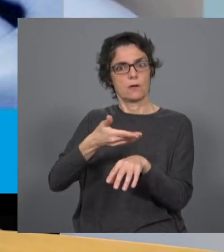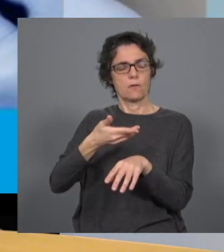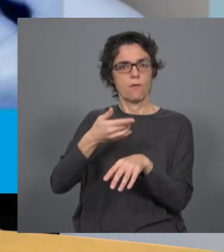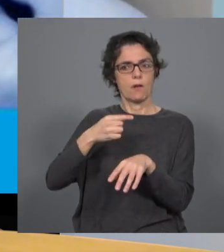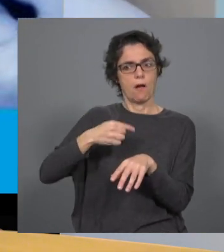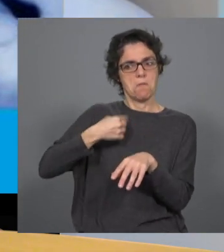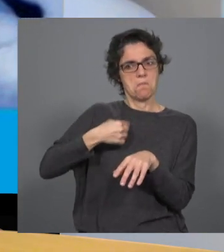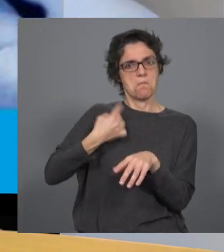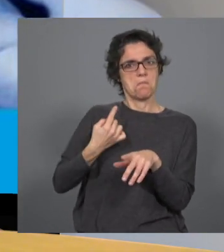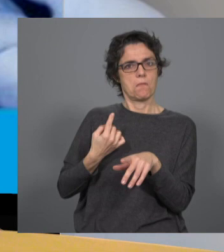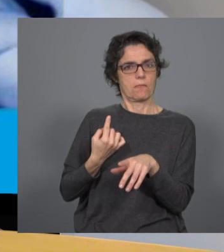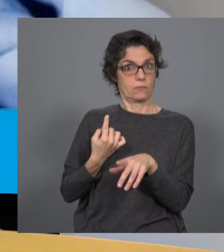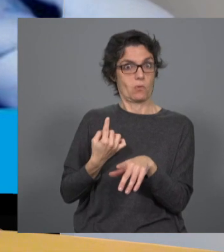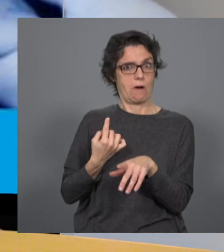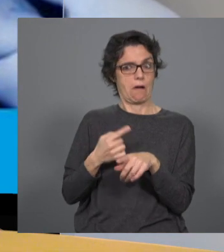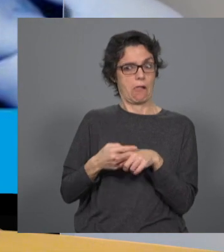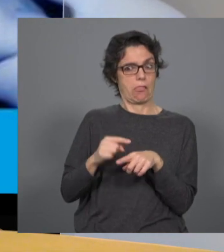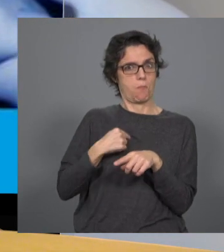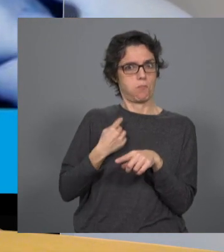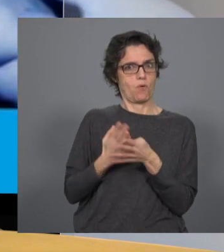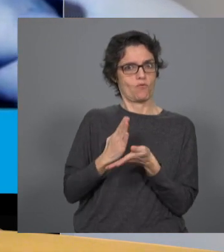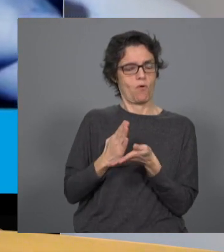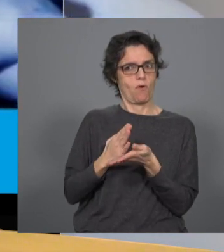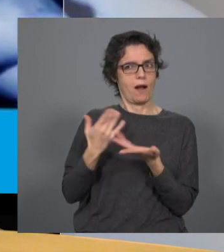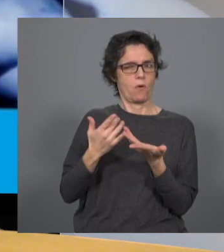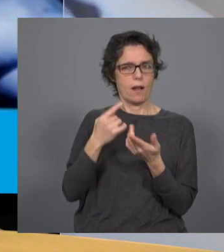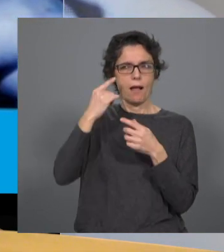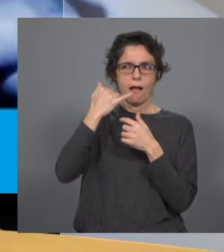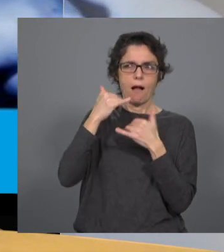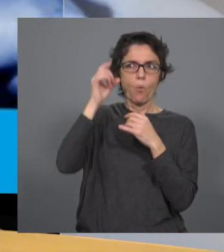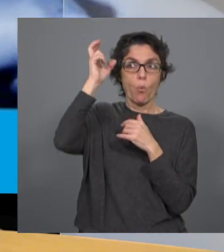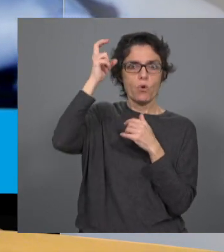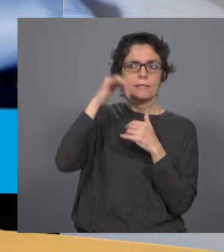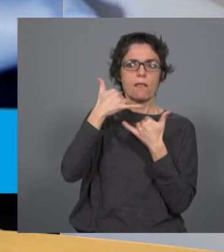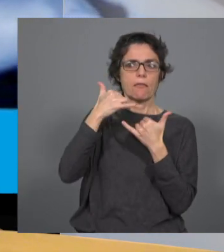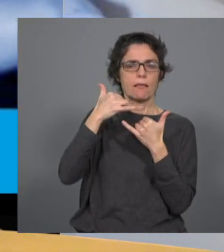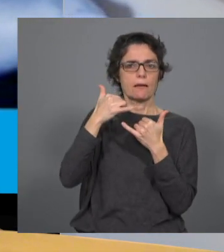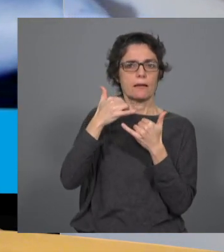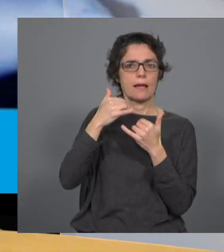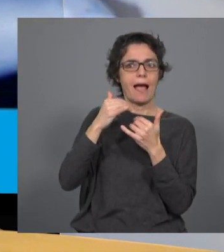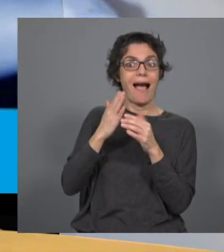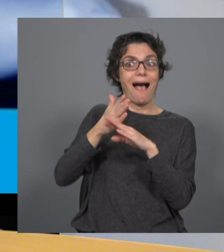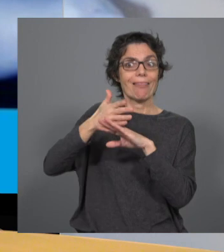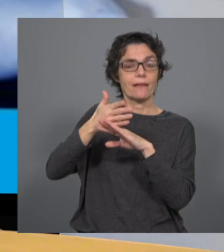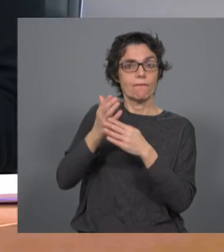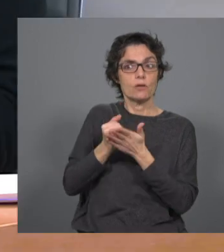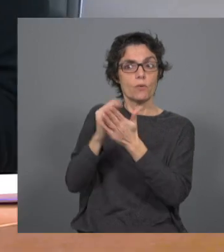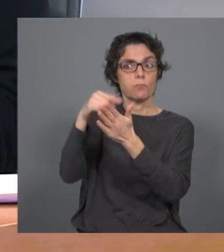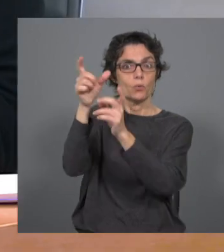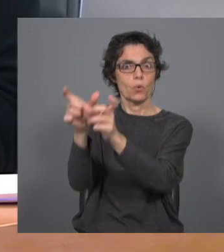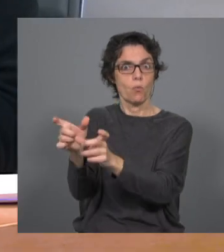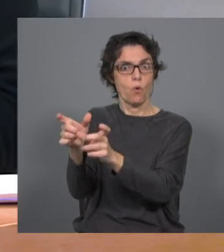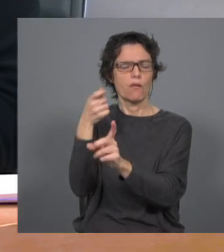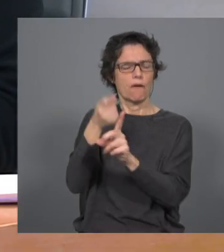projeto de felicidade que está centrado no outro, não é? Exatamente. Não apenas naquilo. Sim, é realmente esse desafio, à luz até